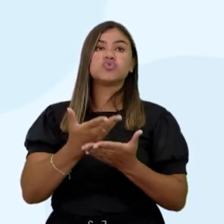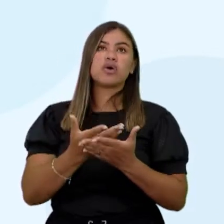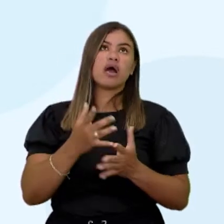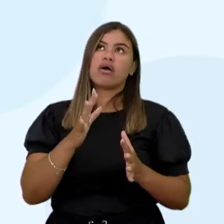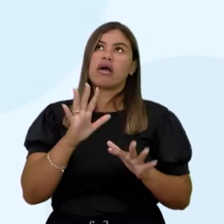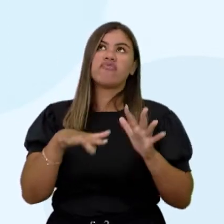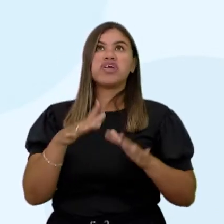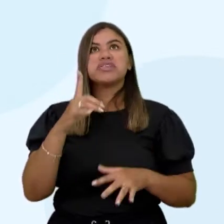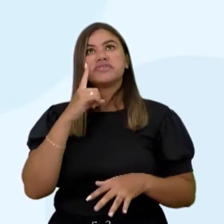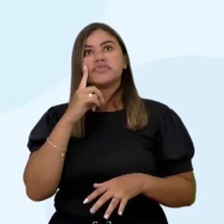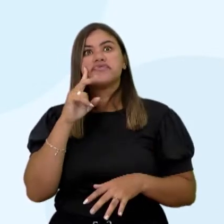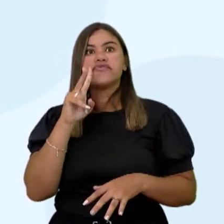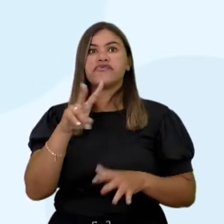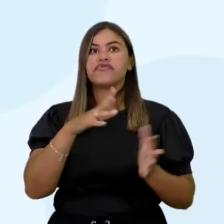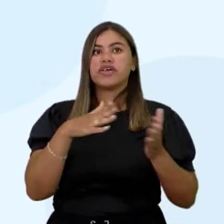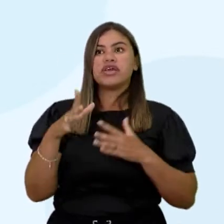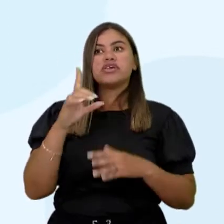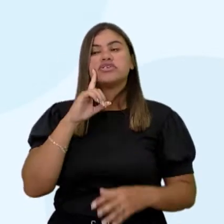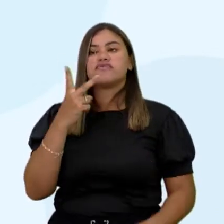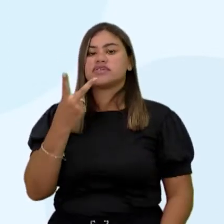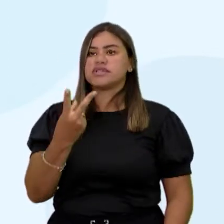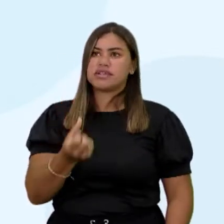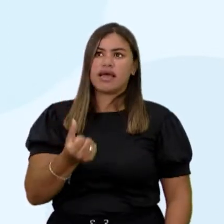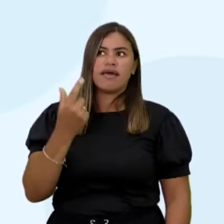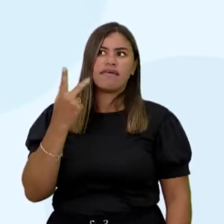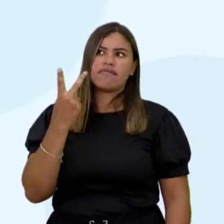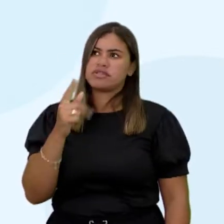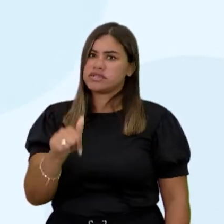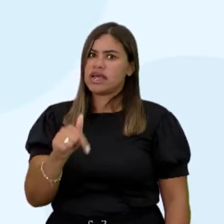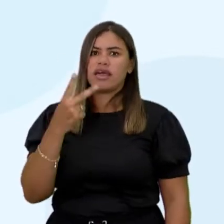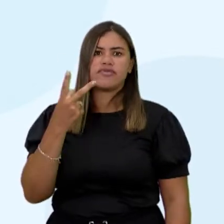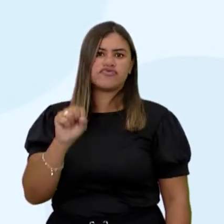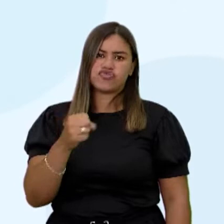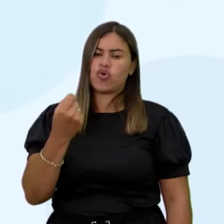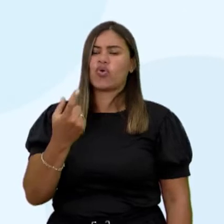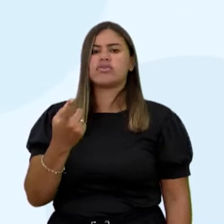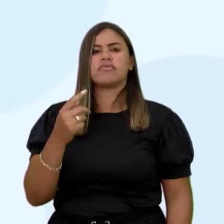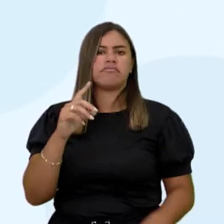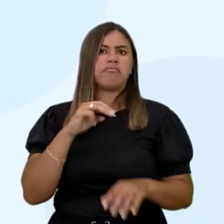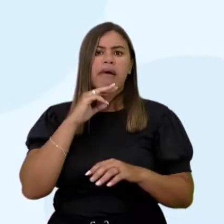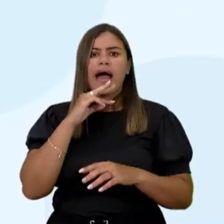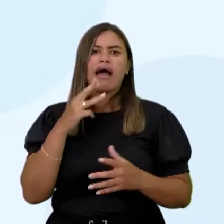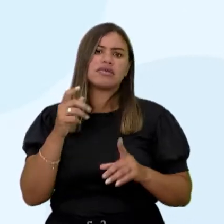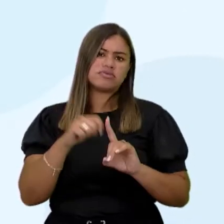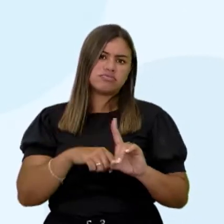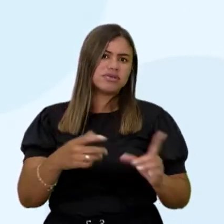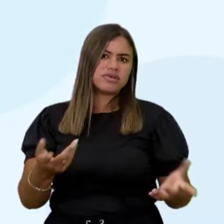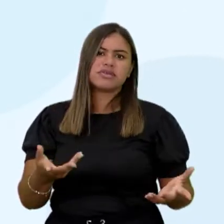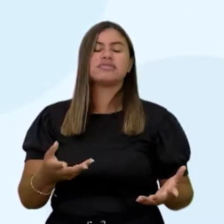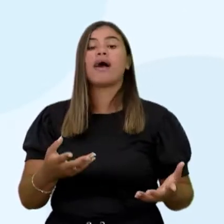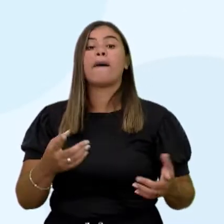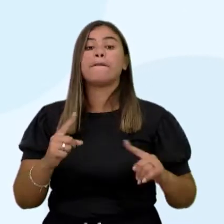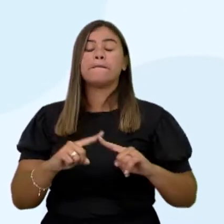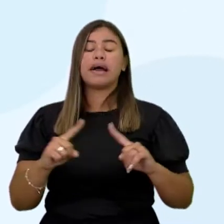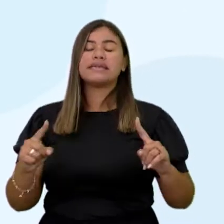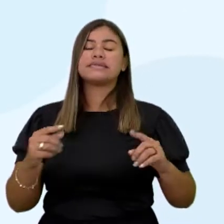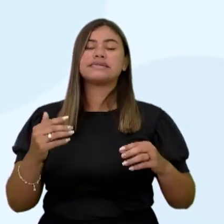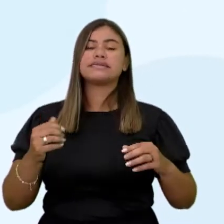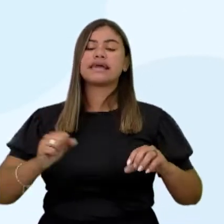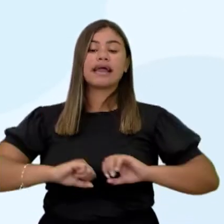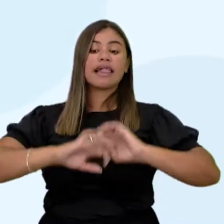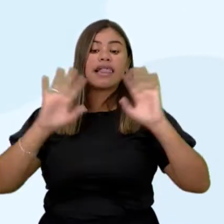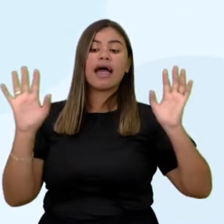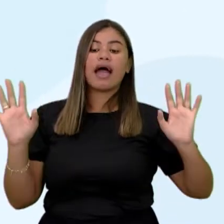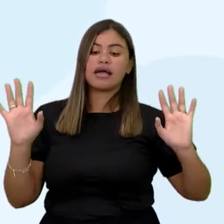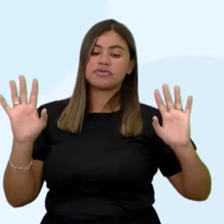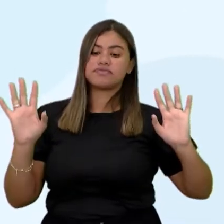26, 27, 28, 1º de março e tal. E pense, mas na nossa pesquisa aqui, de maneira bem concreta, a gente vai